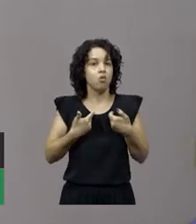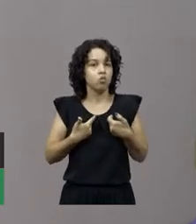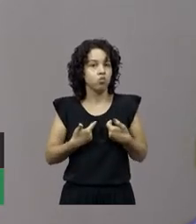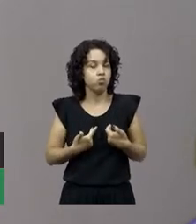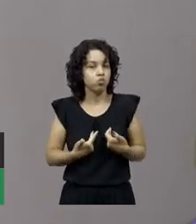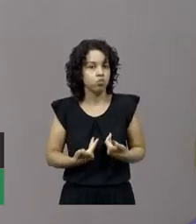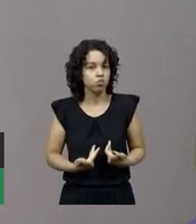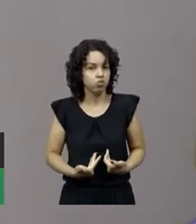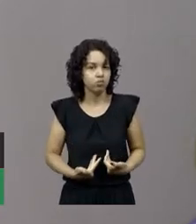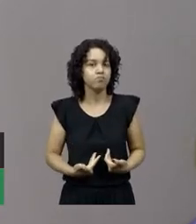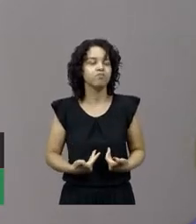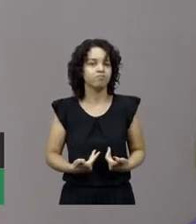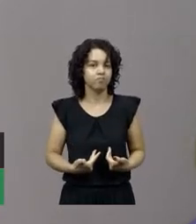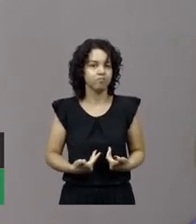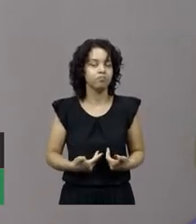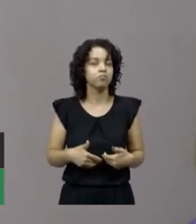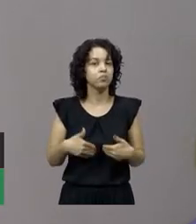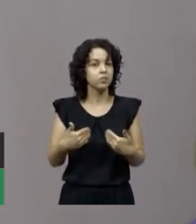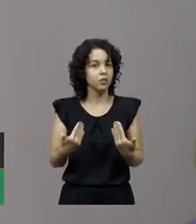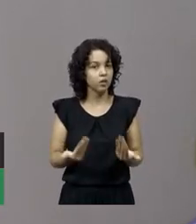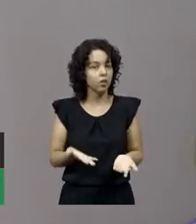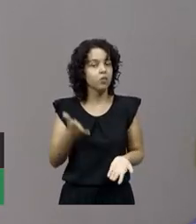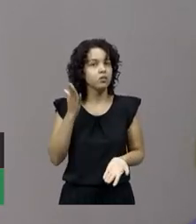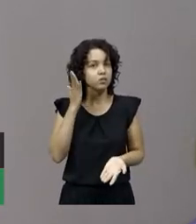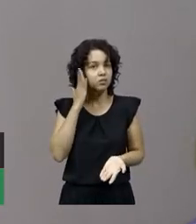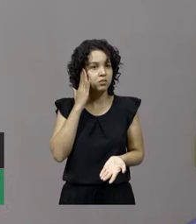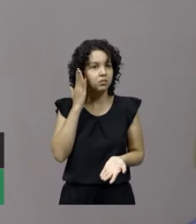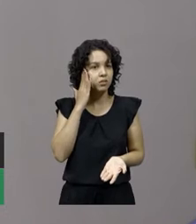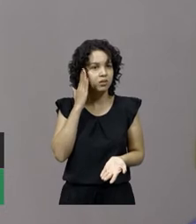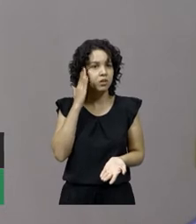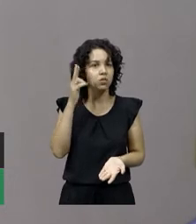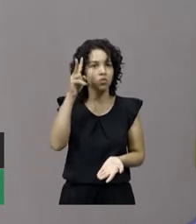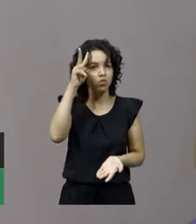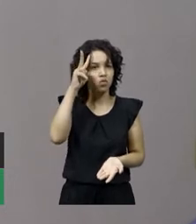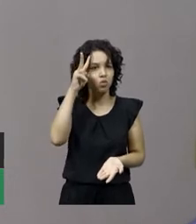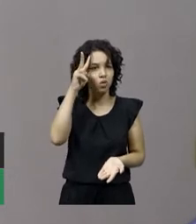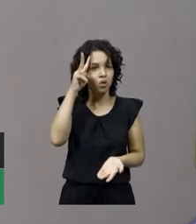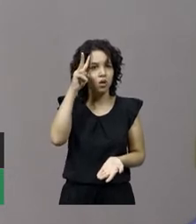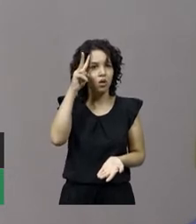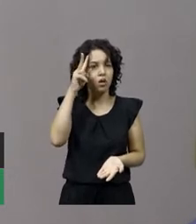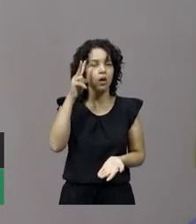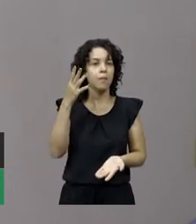Então, eu sei bem essa história. Quem foi